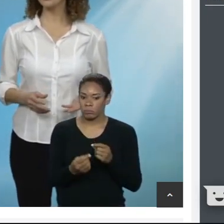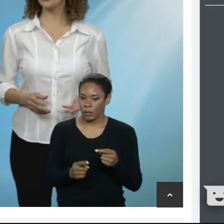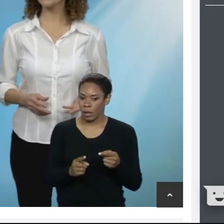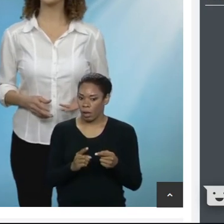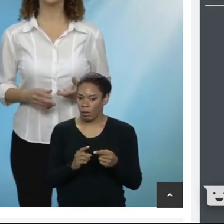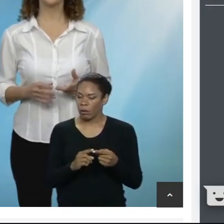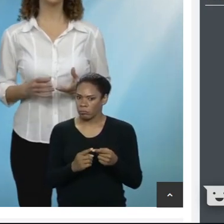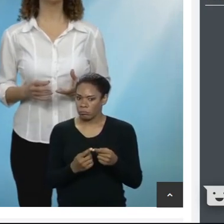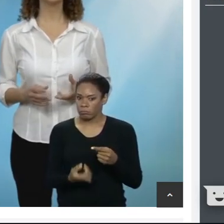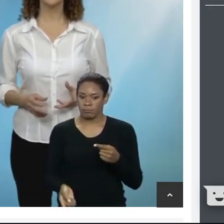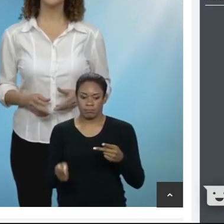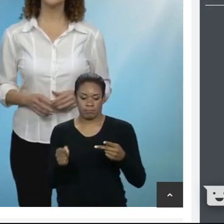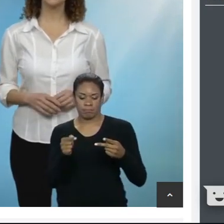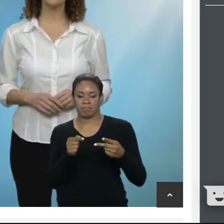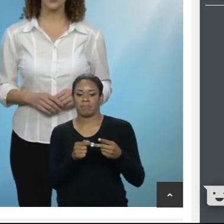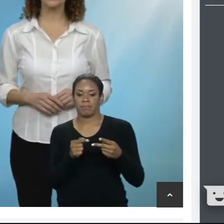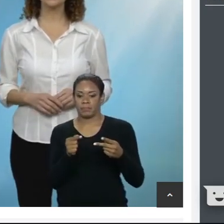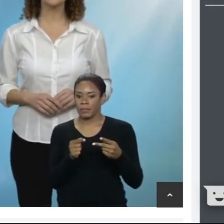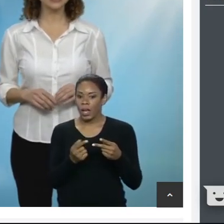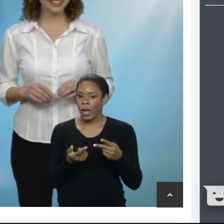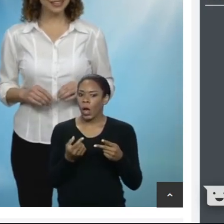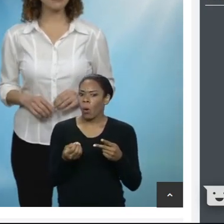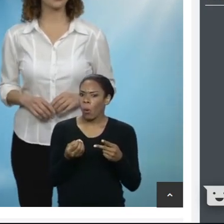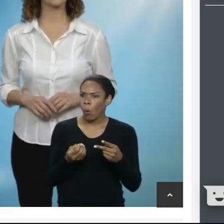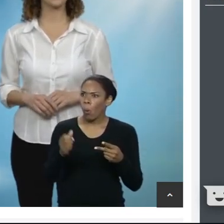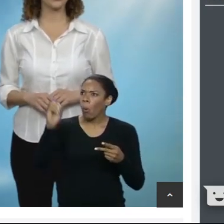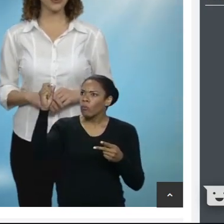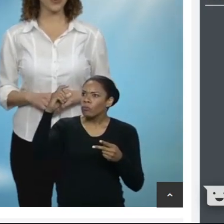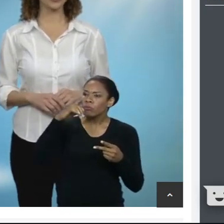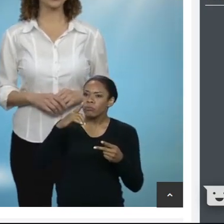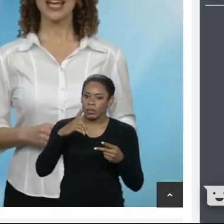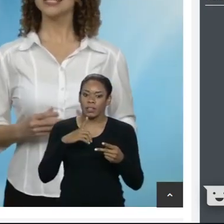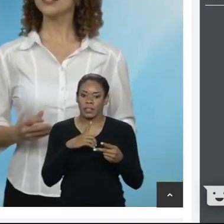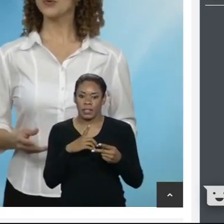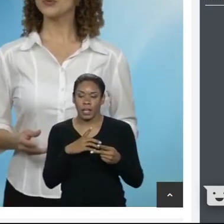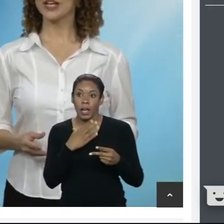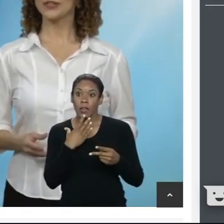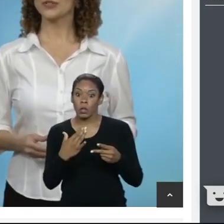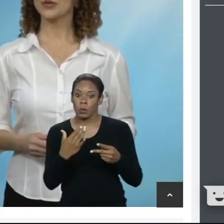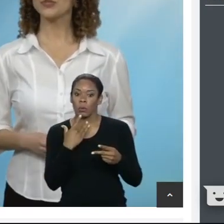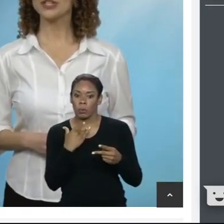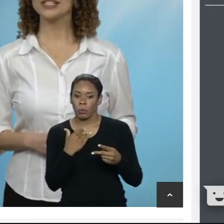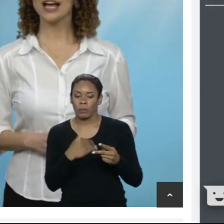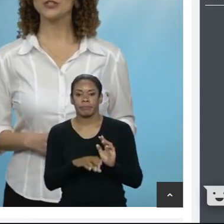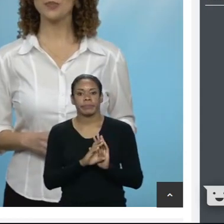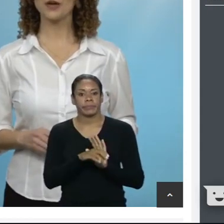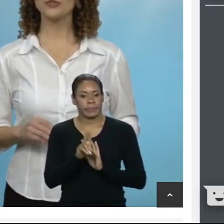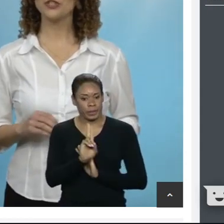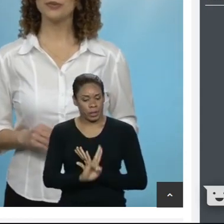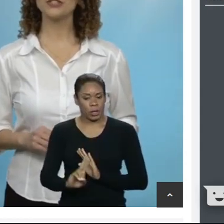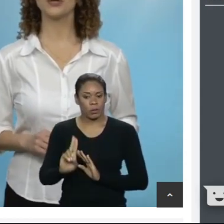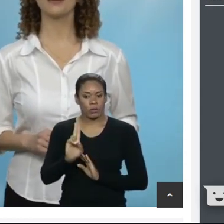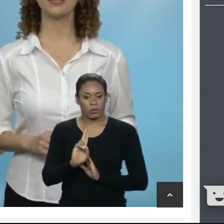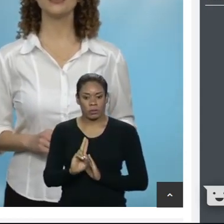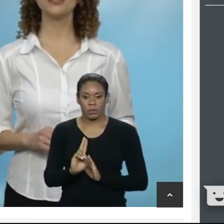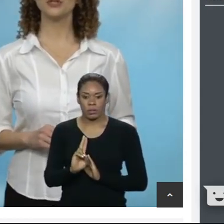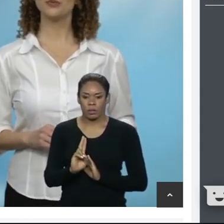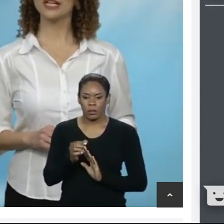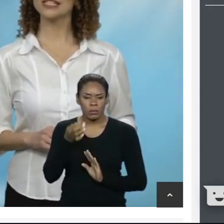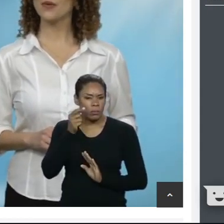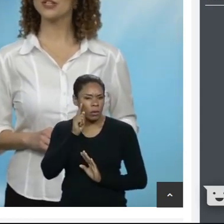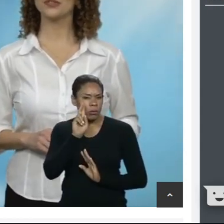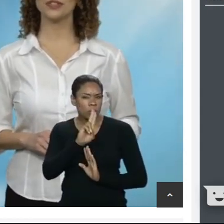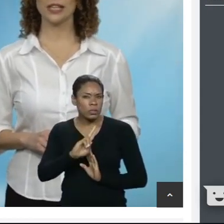fluxo luminoso, a eficiência luminosa e a temperatura de cor. Esses conceitos são utilizados para o dimensionamento